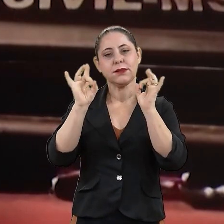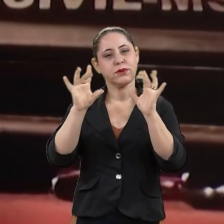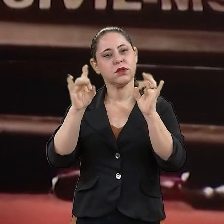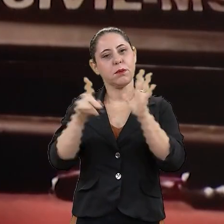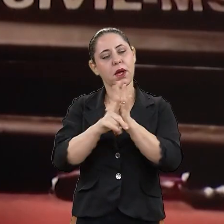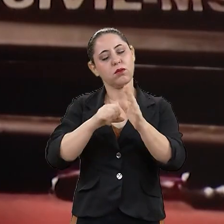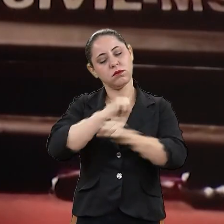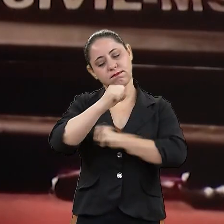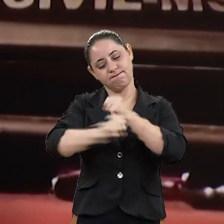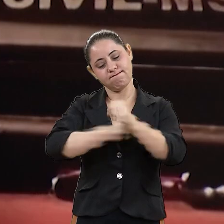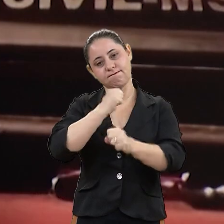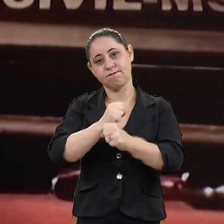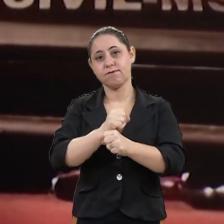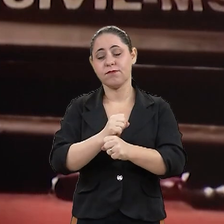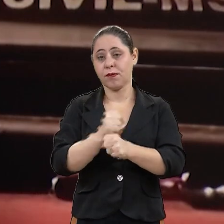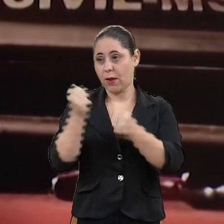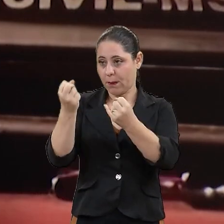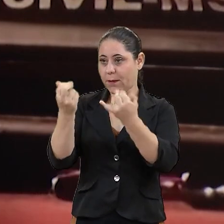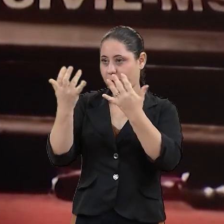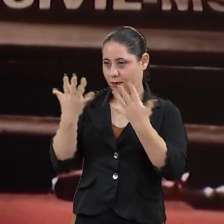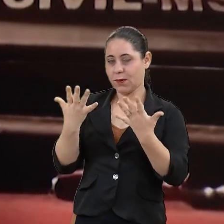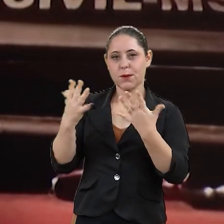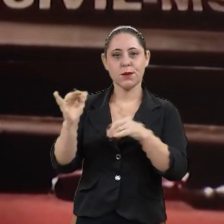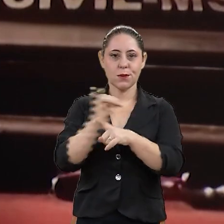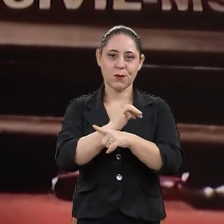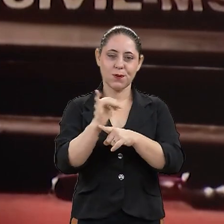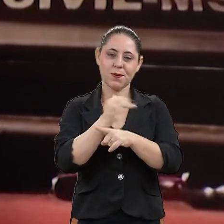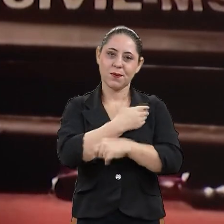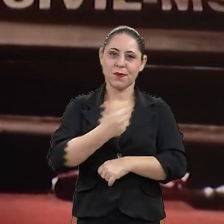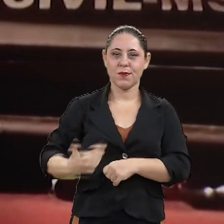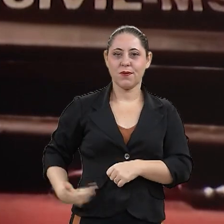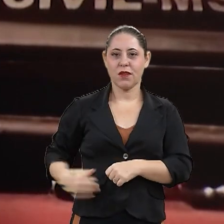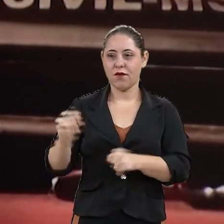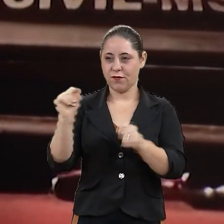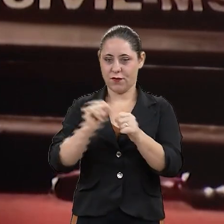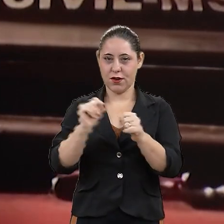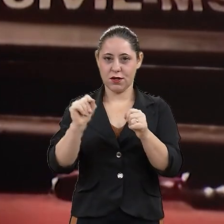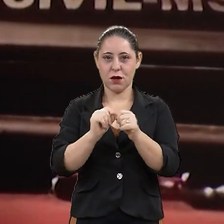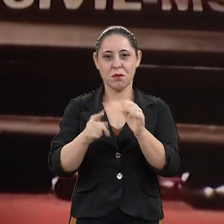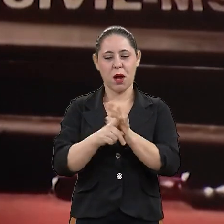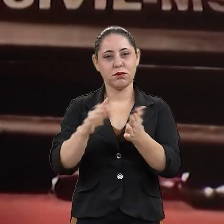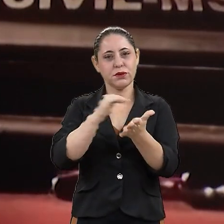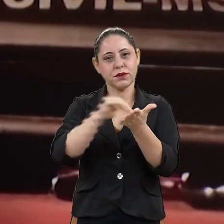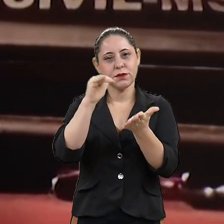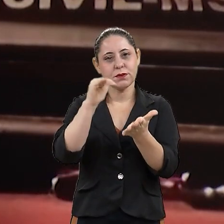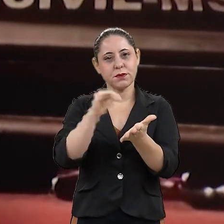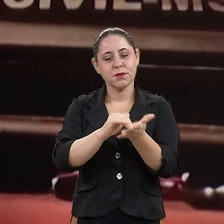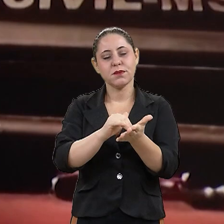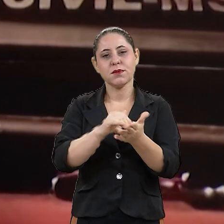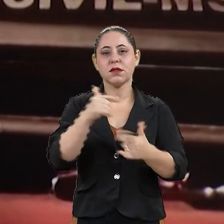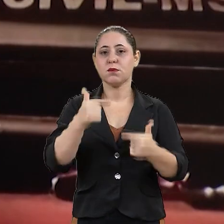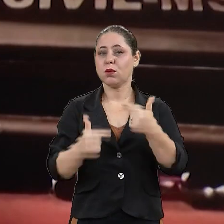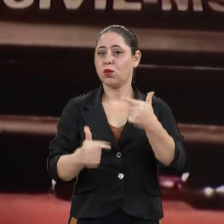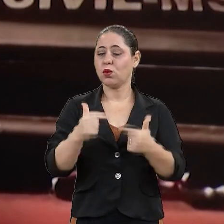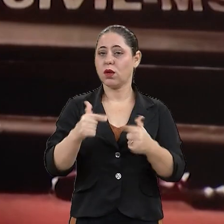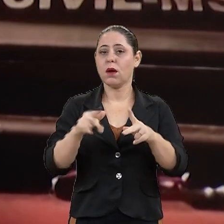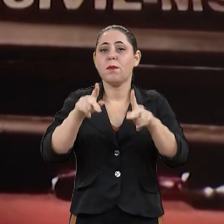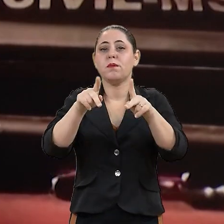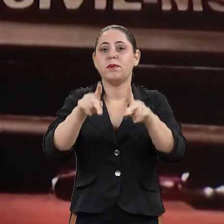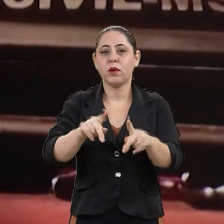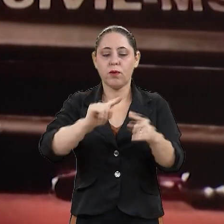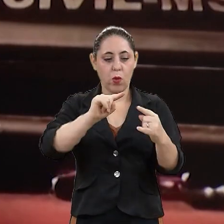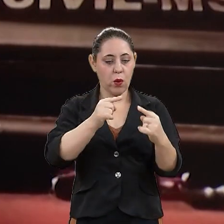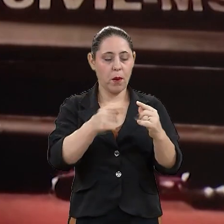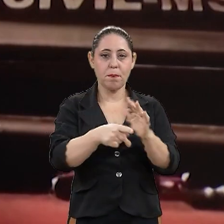cada ano. E para falar sobre as ações de governo realizadas por meio da Subsecretaria de Políticas Públicas